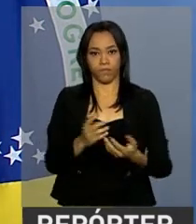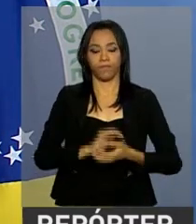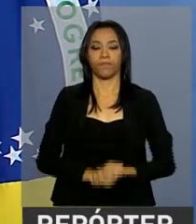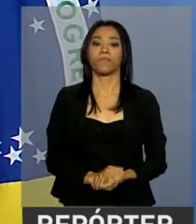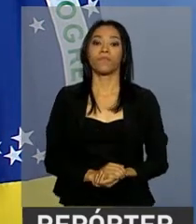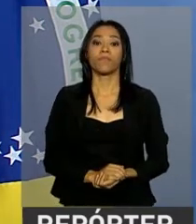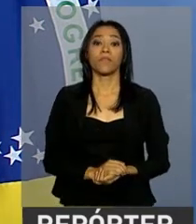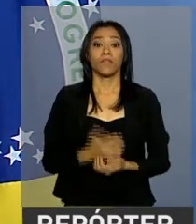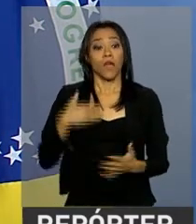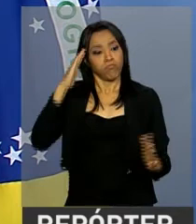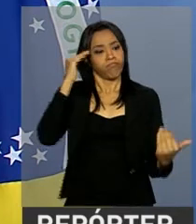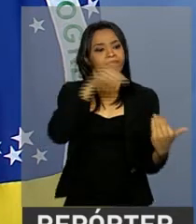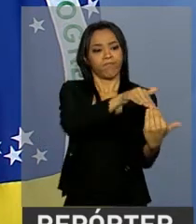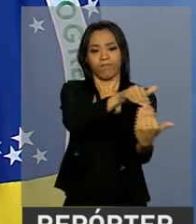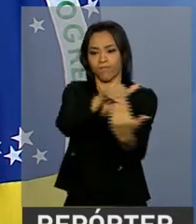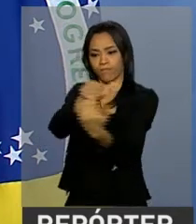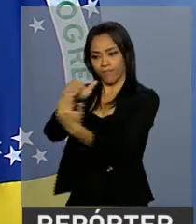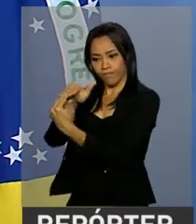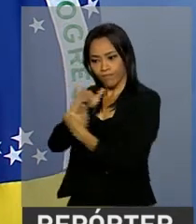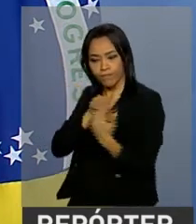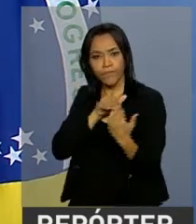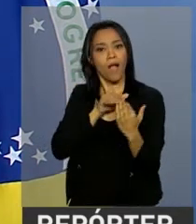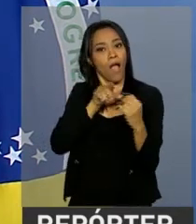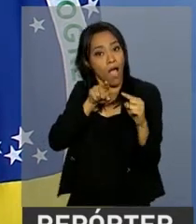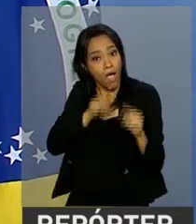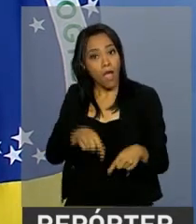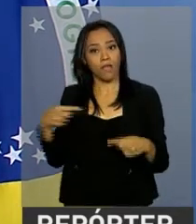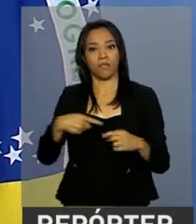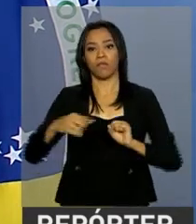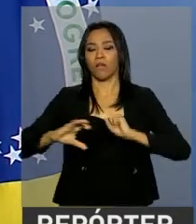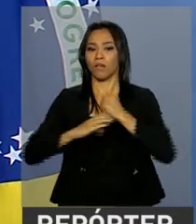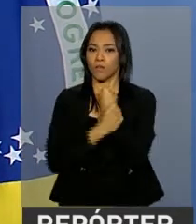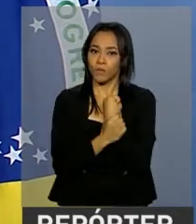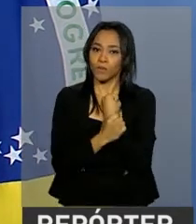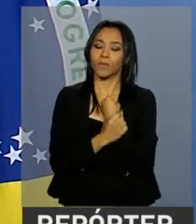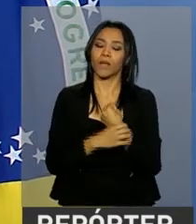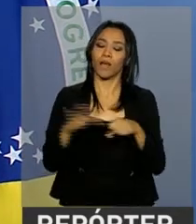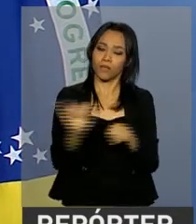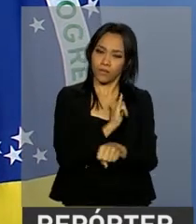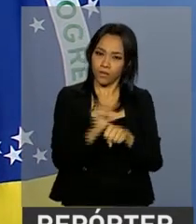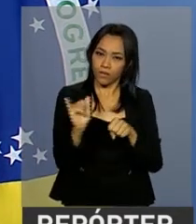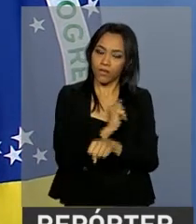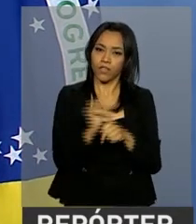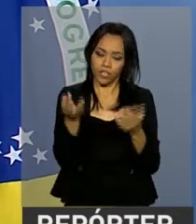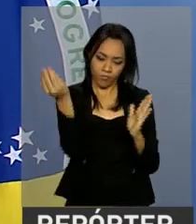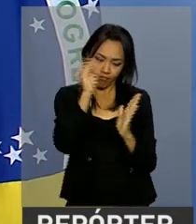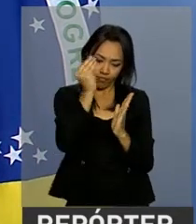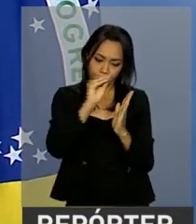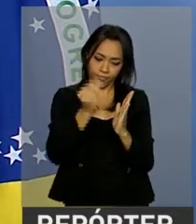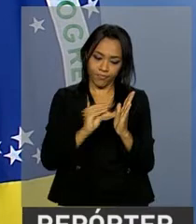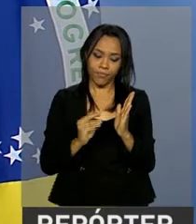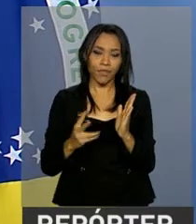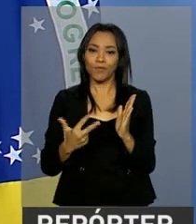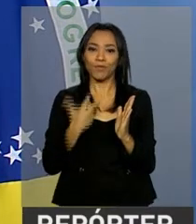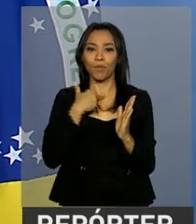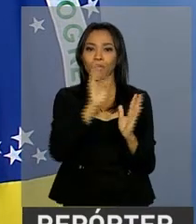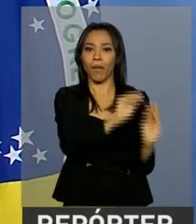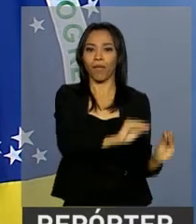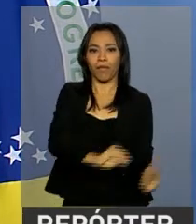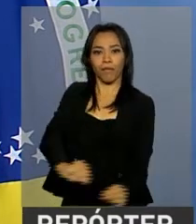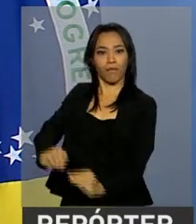O consenso que assim se forma será o que garantirá a adoção das medidas corajosas e inadiáveis que